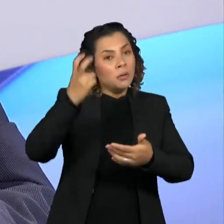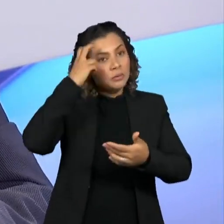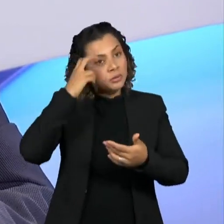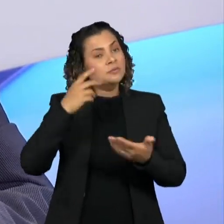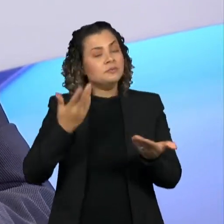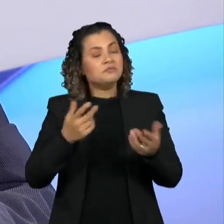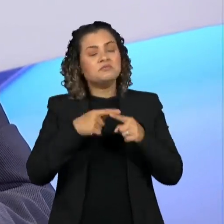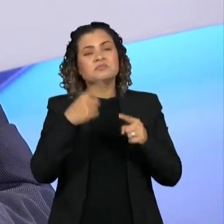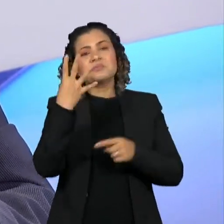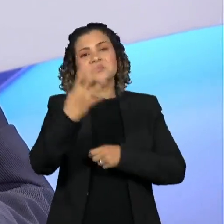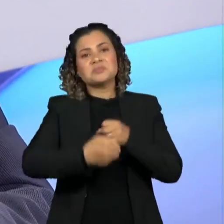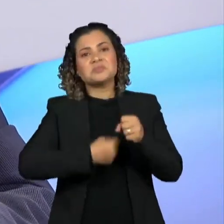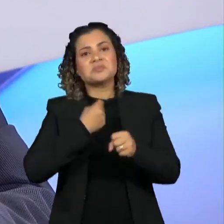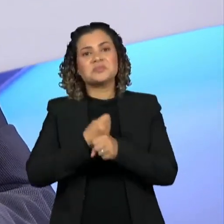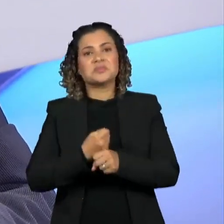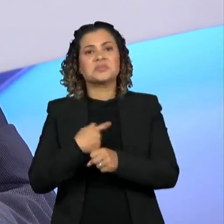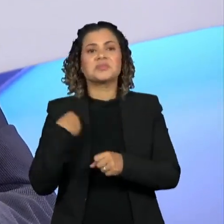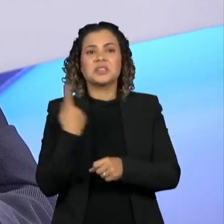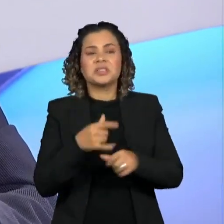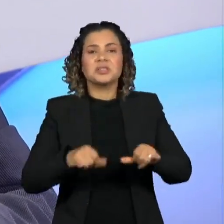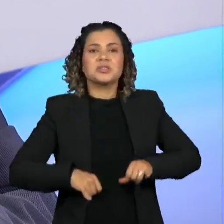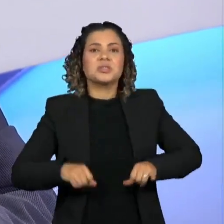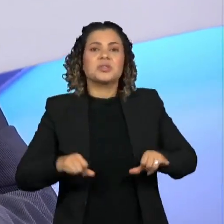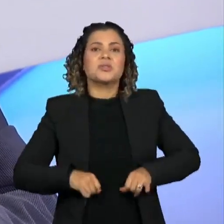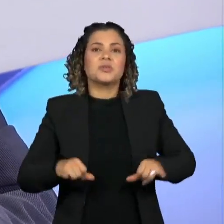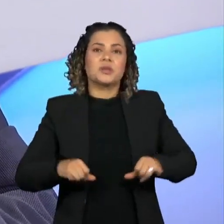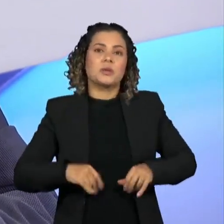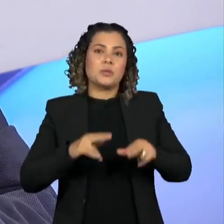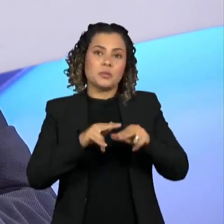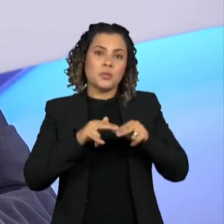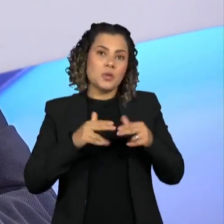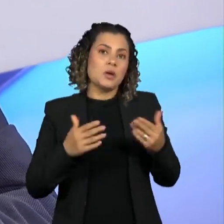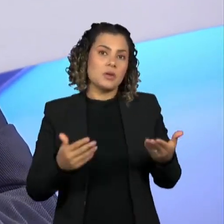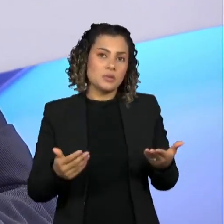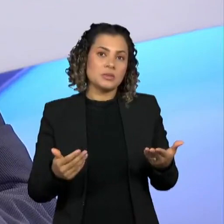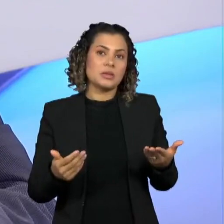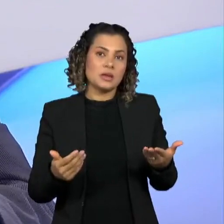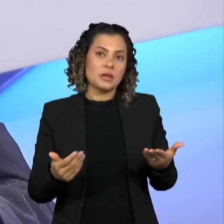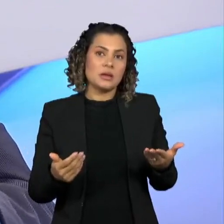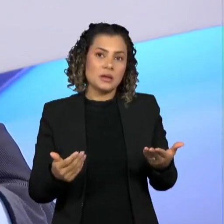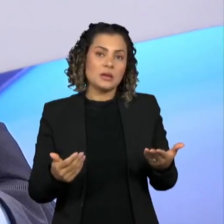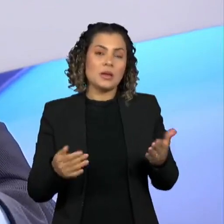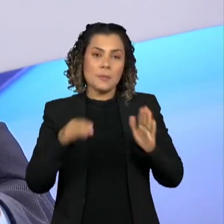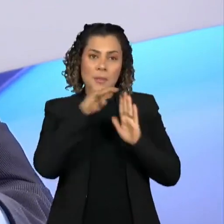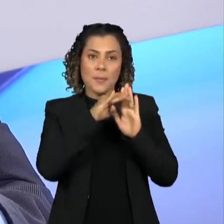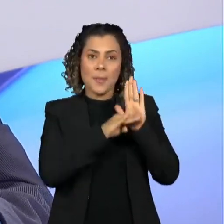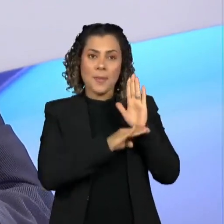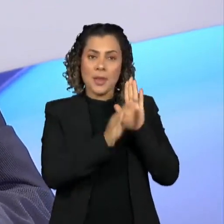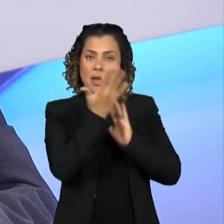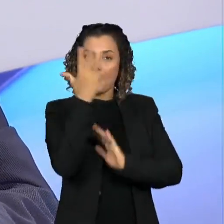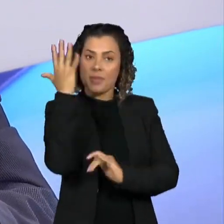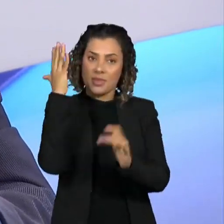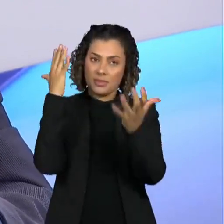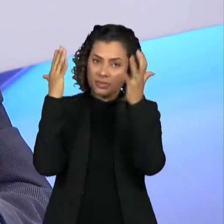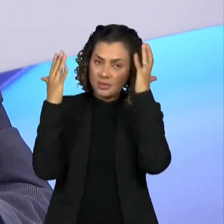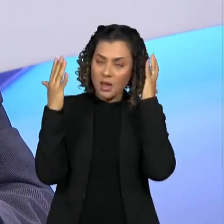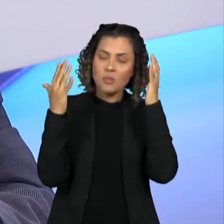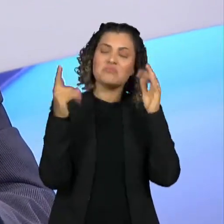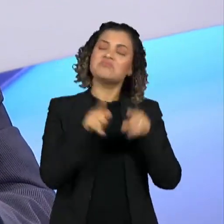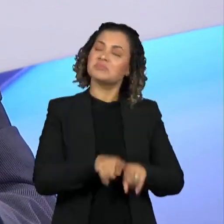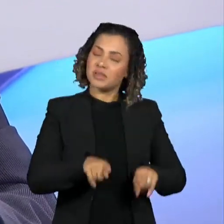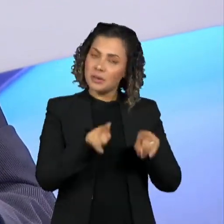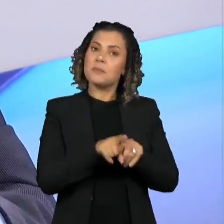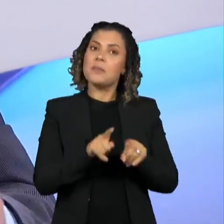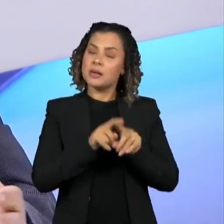quatro anos nós Sofremos muito tanto na questão do das pautas ambientais como também